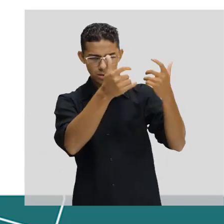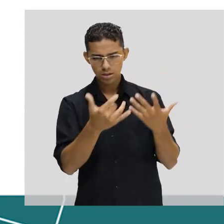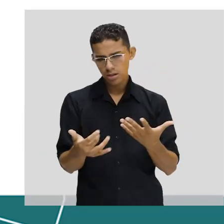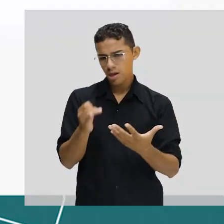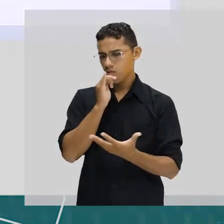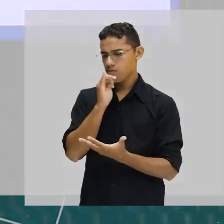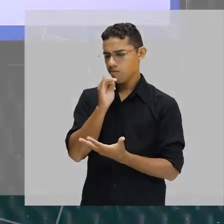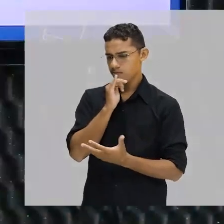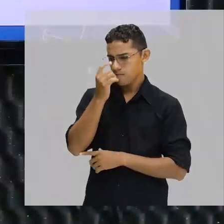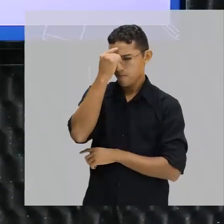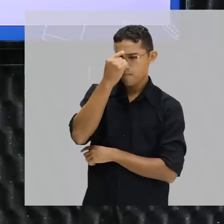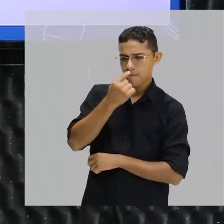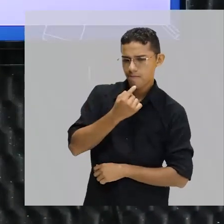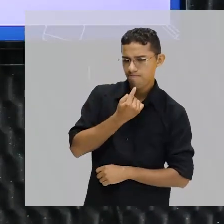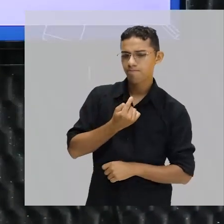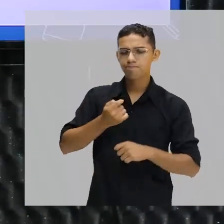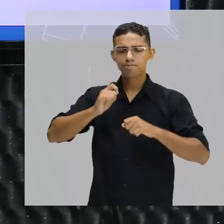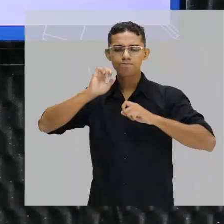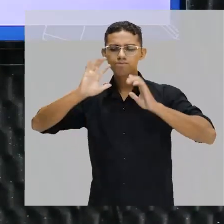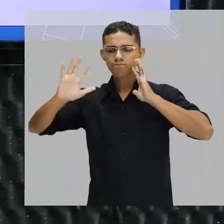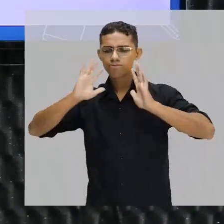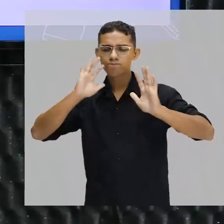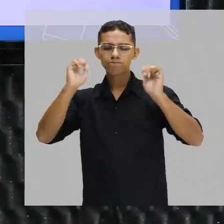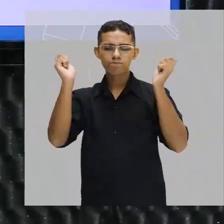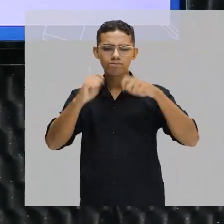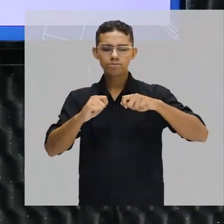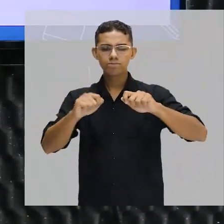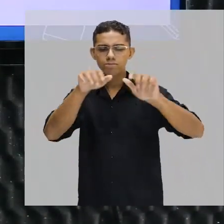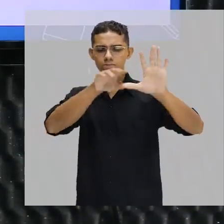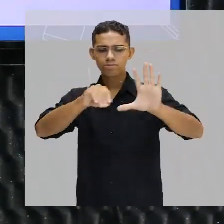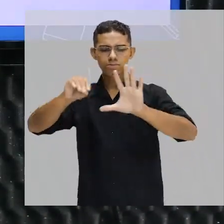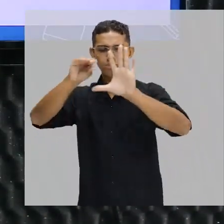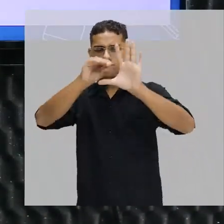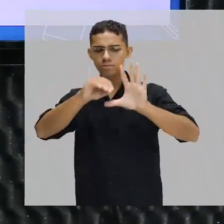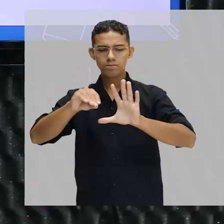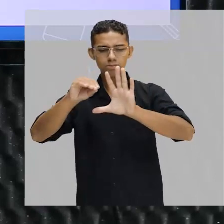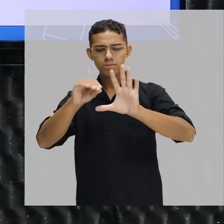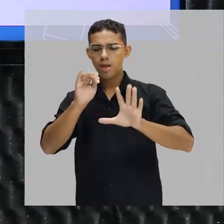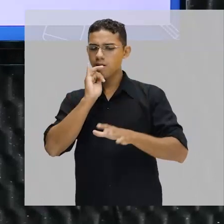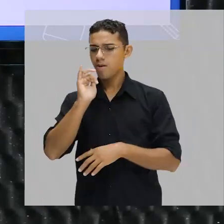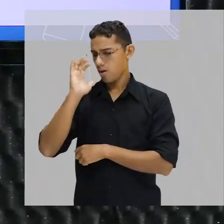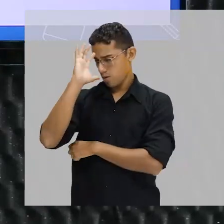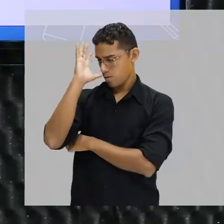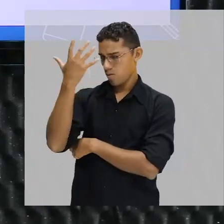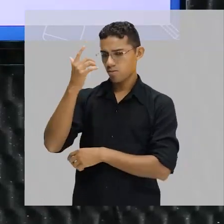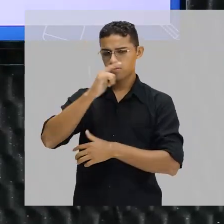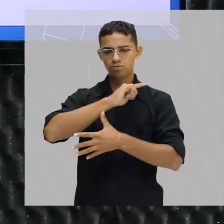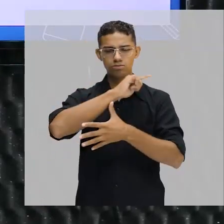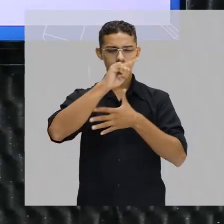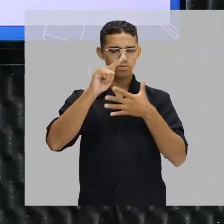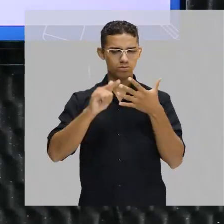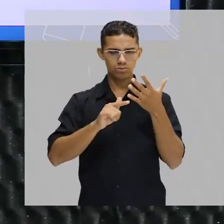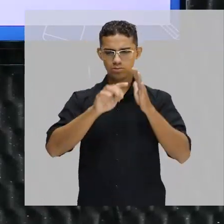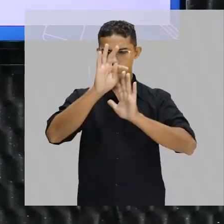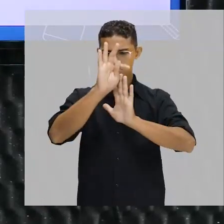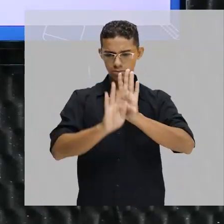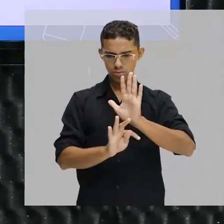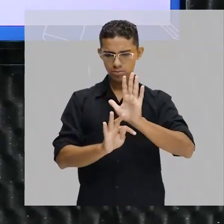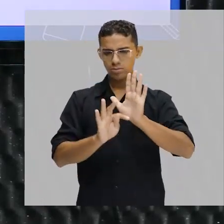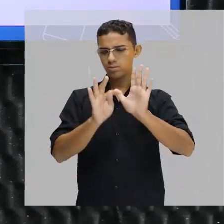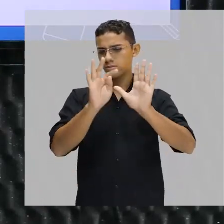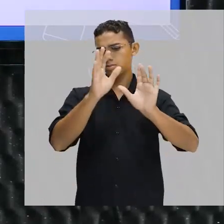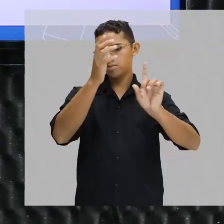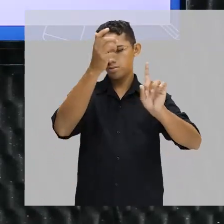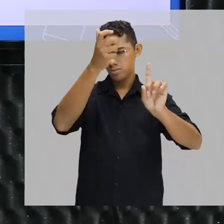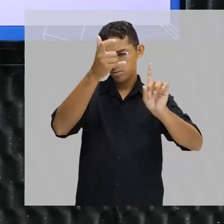percepções sensoriais do locutor, né? No caso, o emissor. Quais são os principais gêneros textuais descritivos?